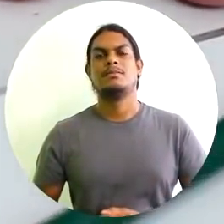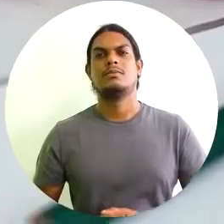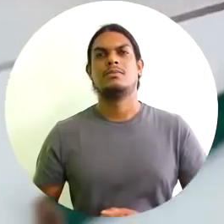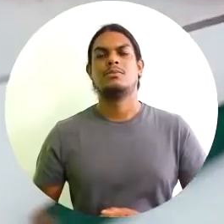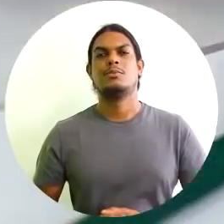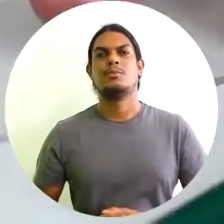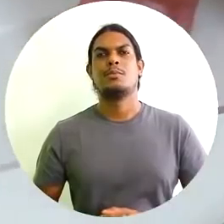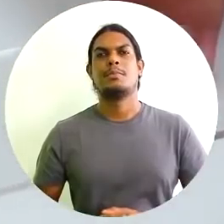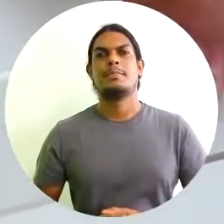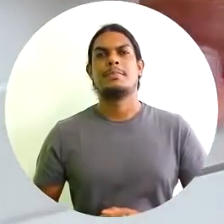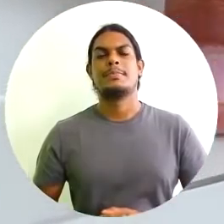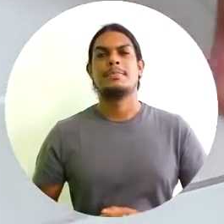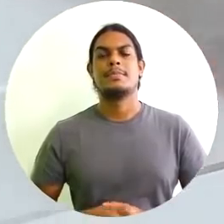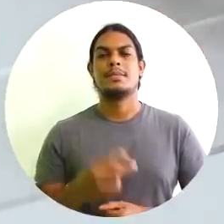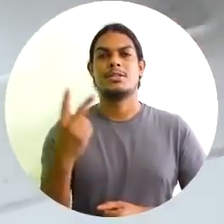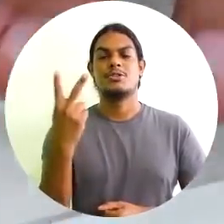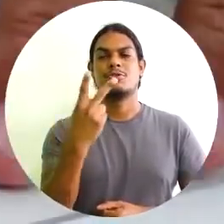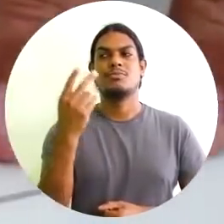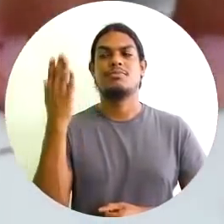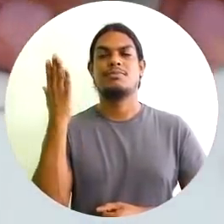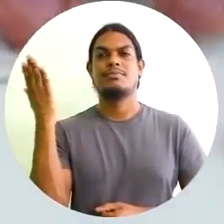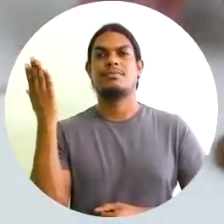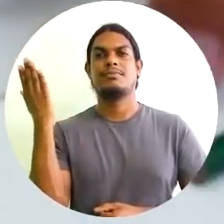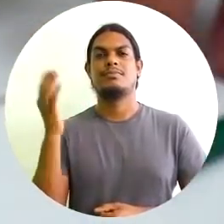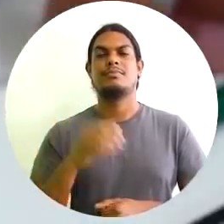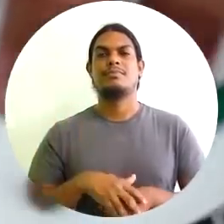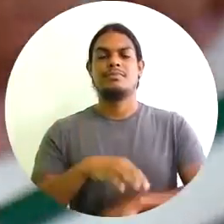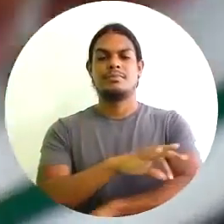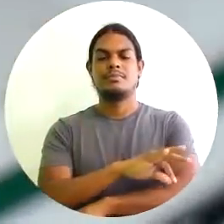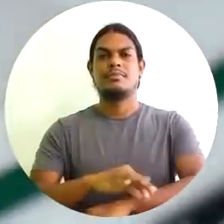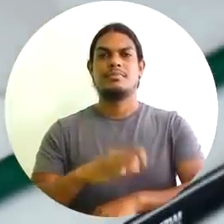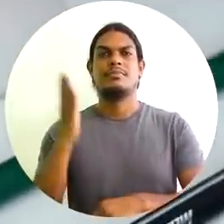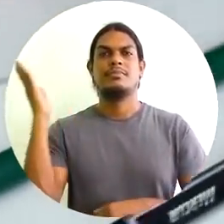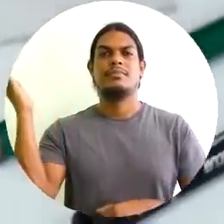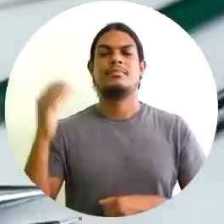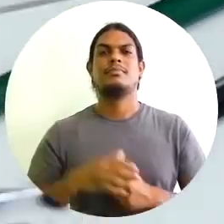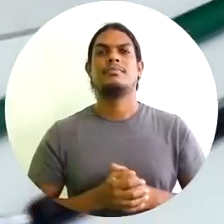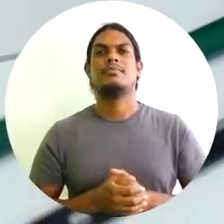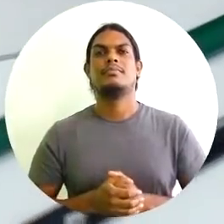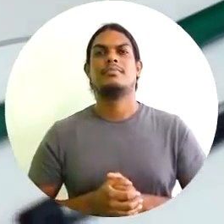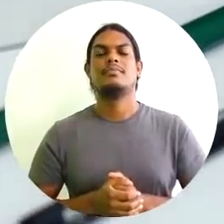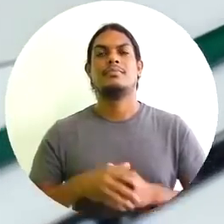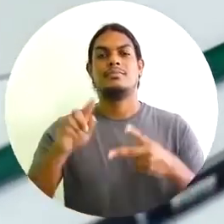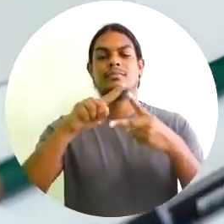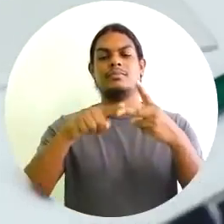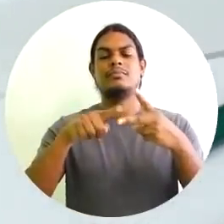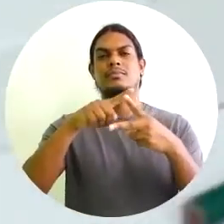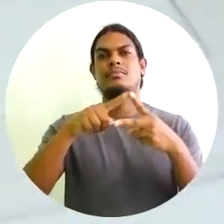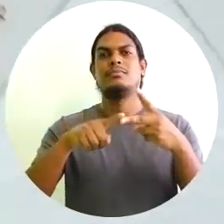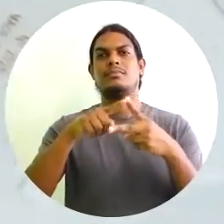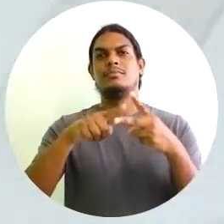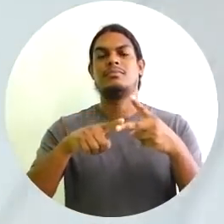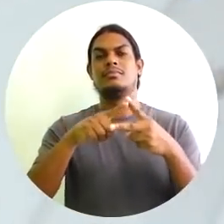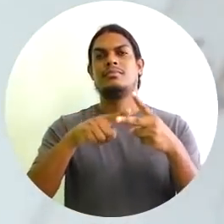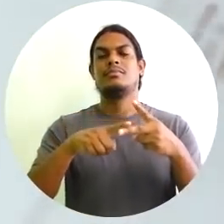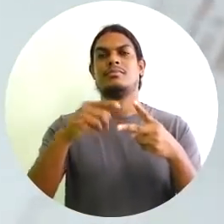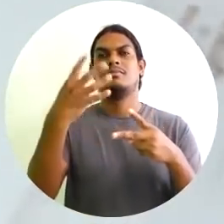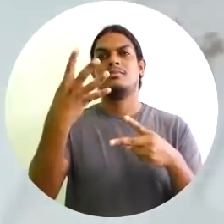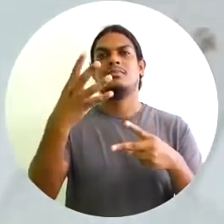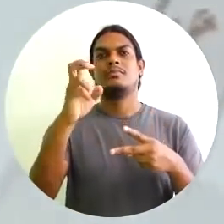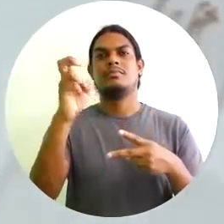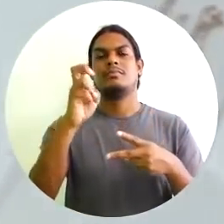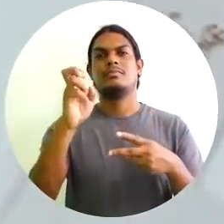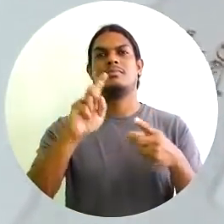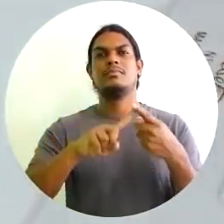aqui dois esquadros, o de 45, que nós temos aqui os ângulos de 45, o de 60, onde aqui o